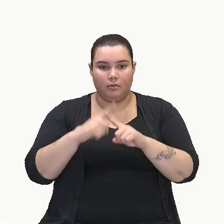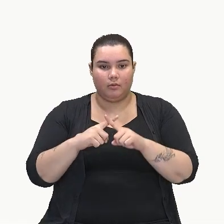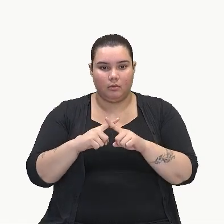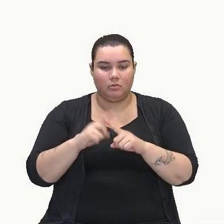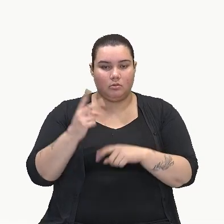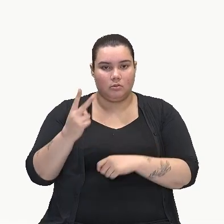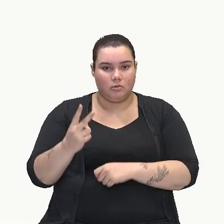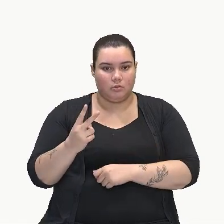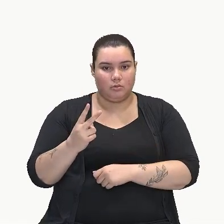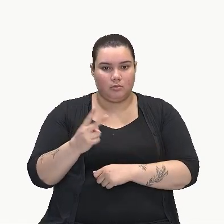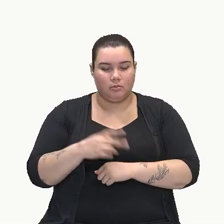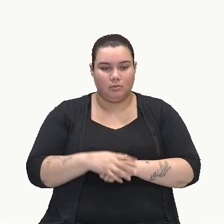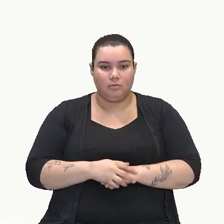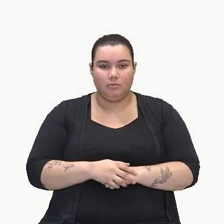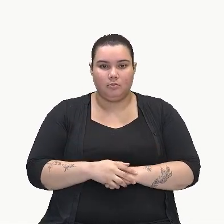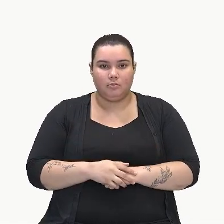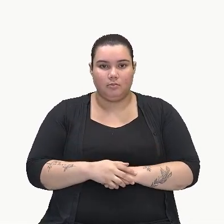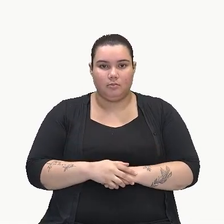2.